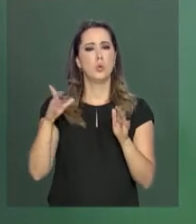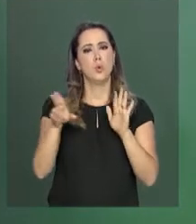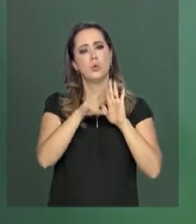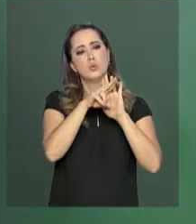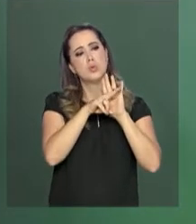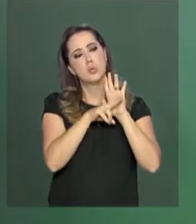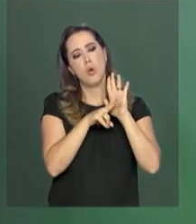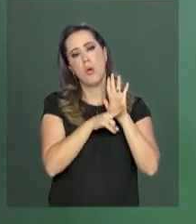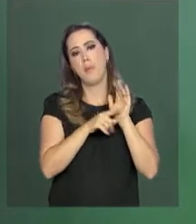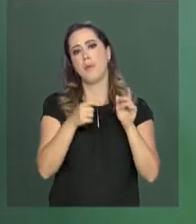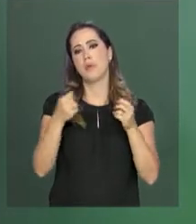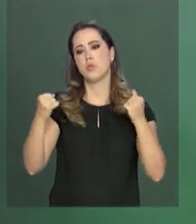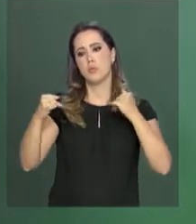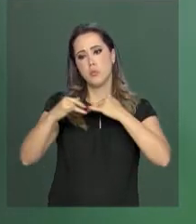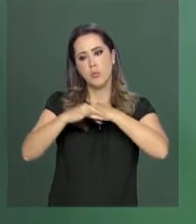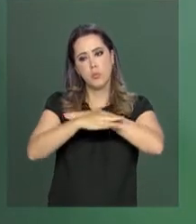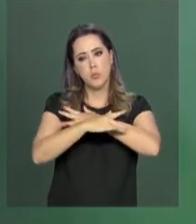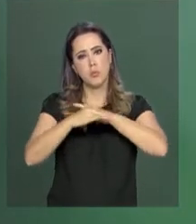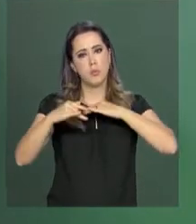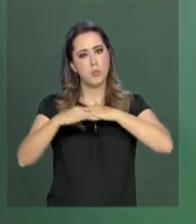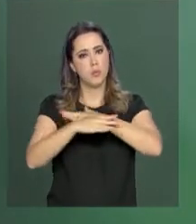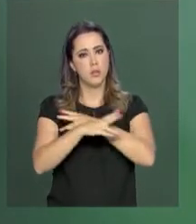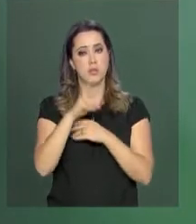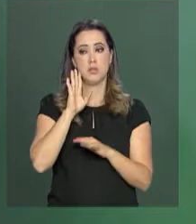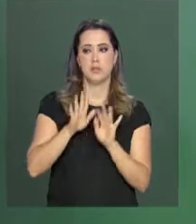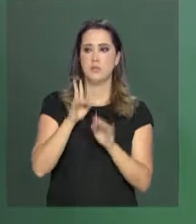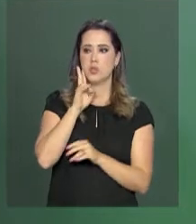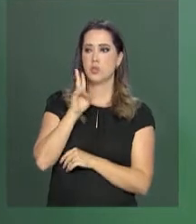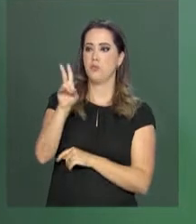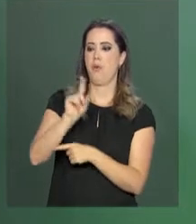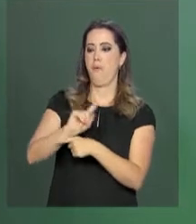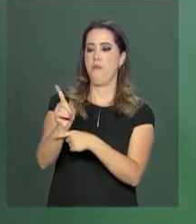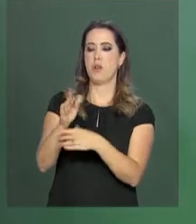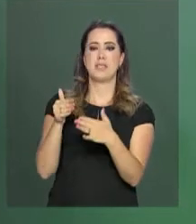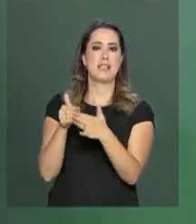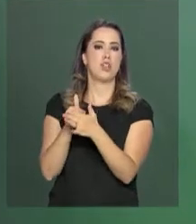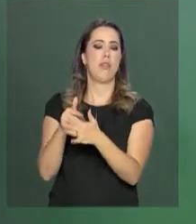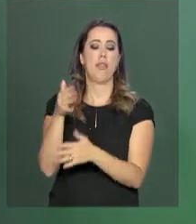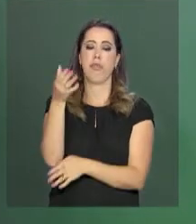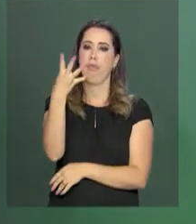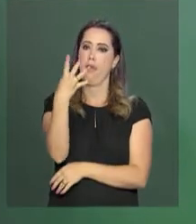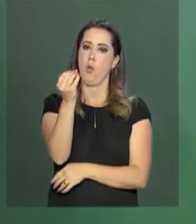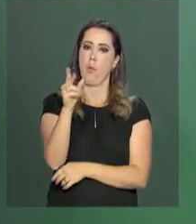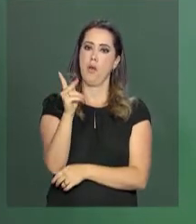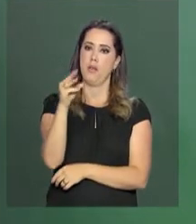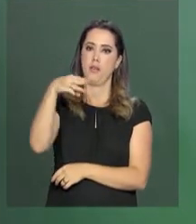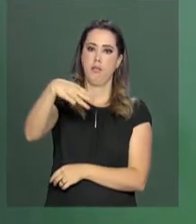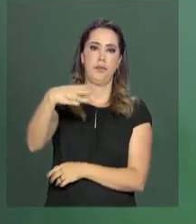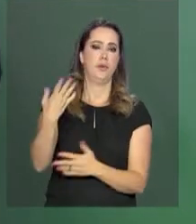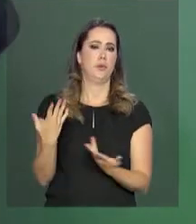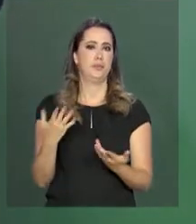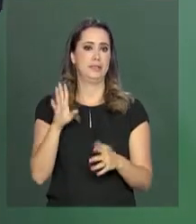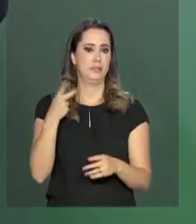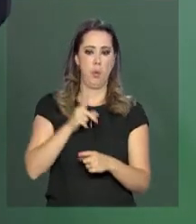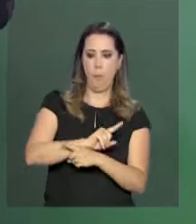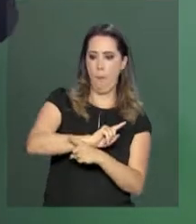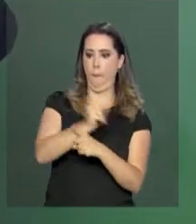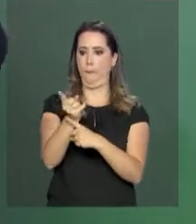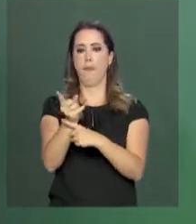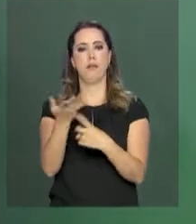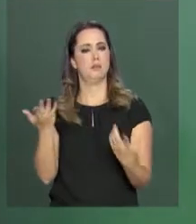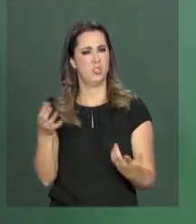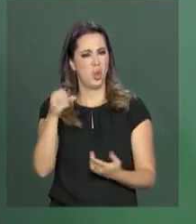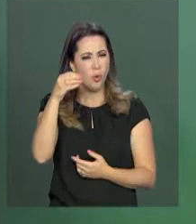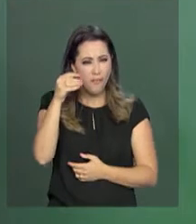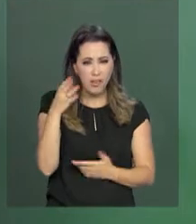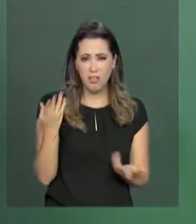trânsito. Quantas vezes a gente passa num local e vê lá velocidade máxima 40 quilômetros ou 60 quilômetros. A gente está passando a 90,